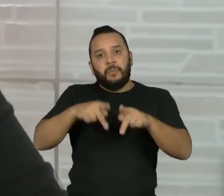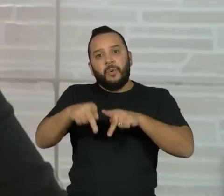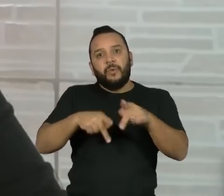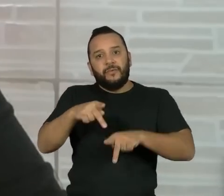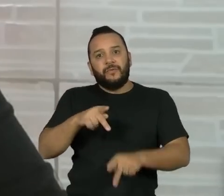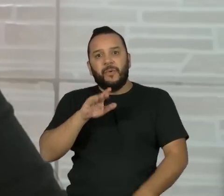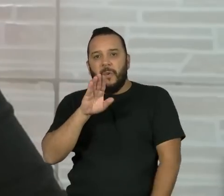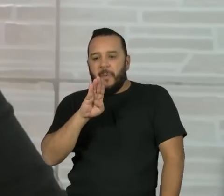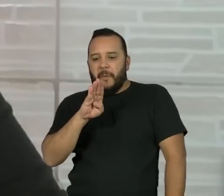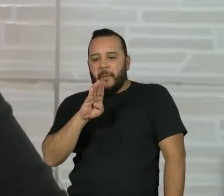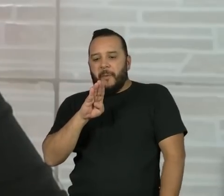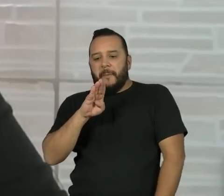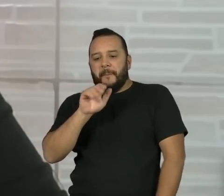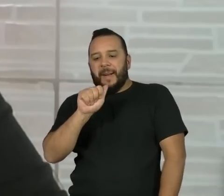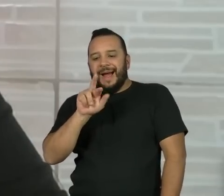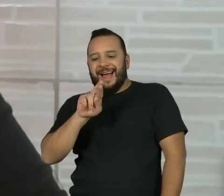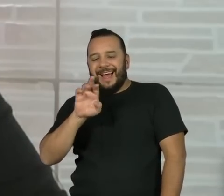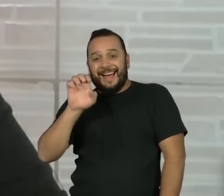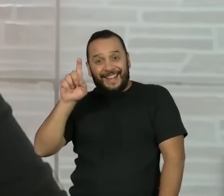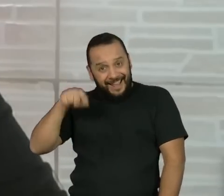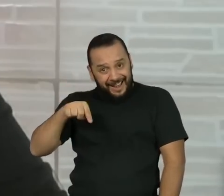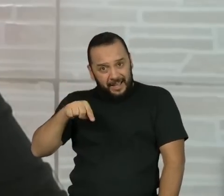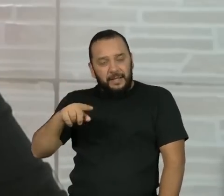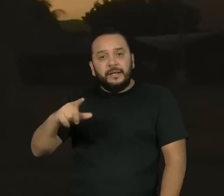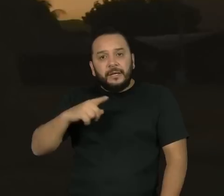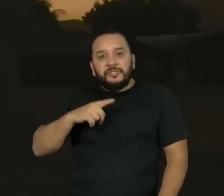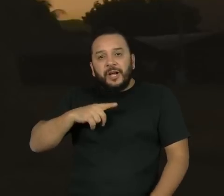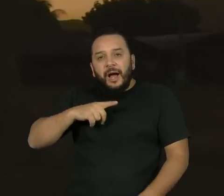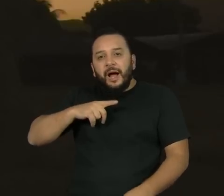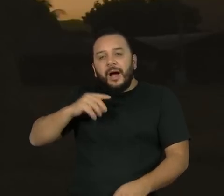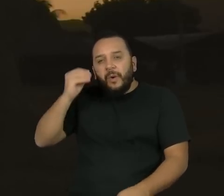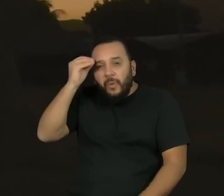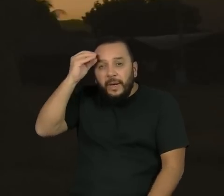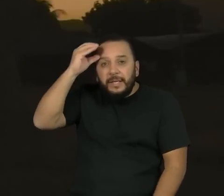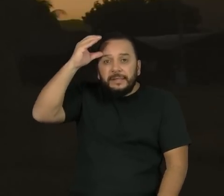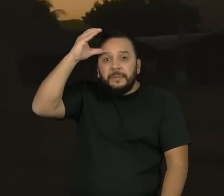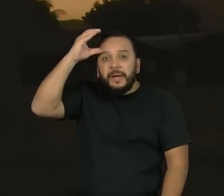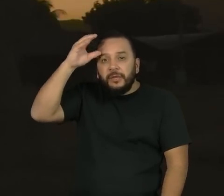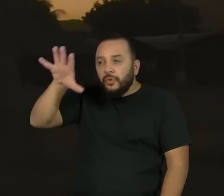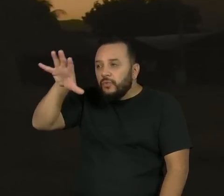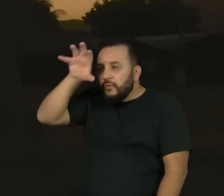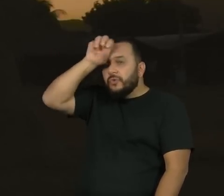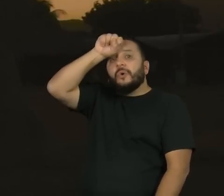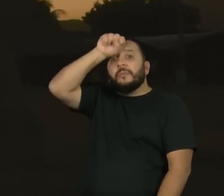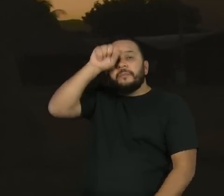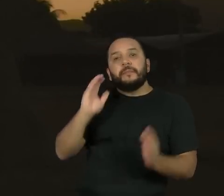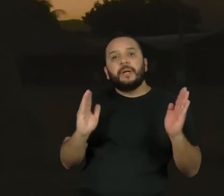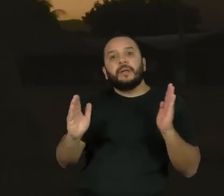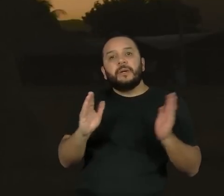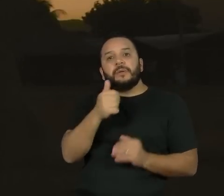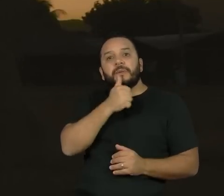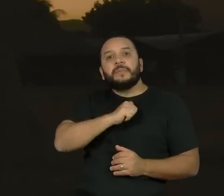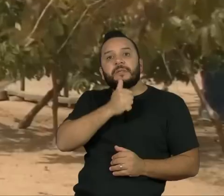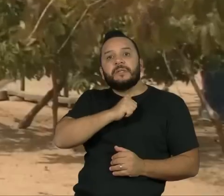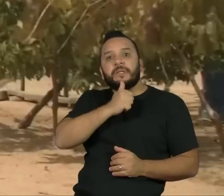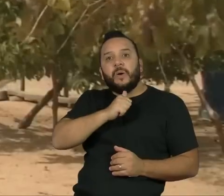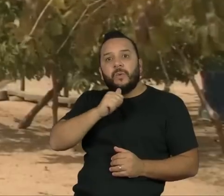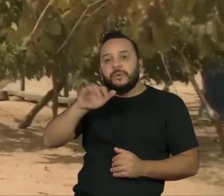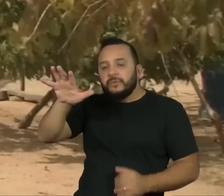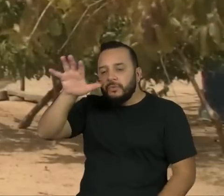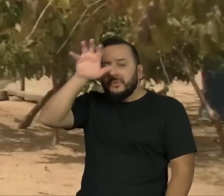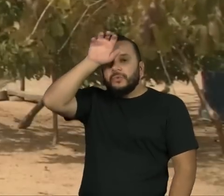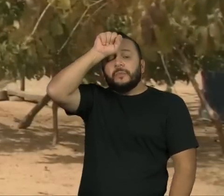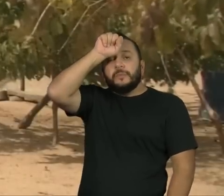a gente recebe esse saber, né, durante a nossa primeira menstruação. Eu traduzi o Cariamã como cesto